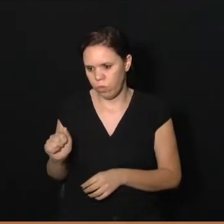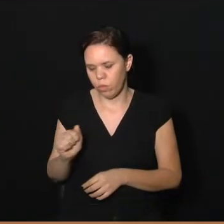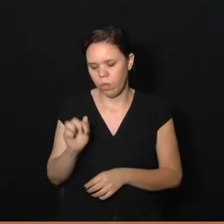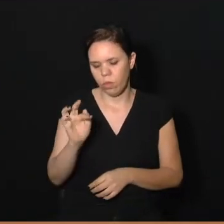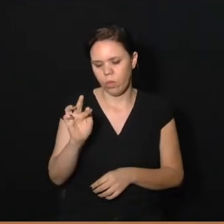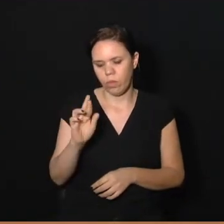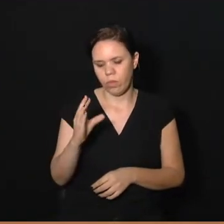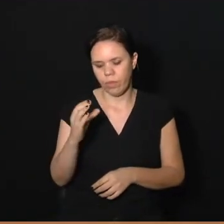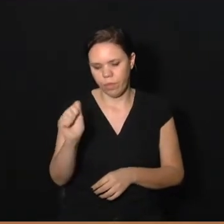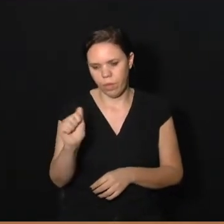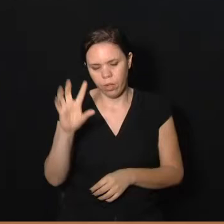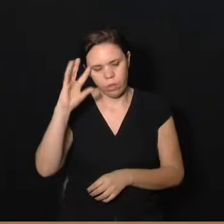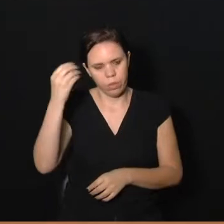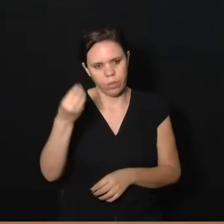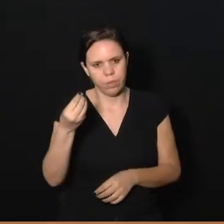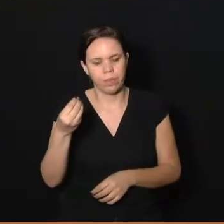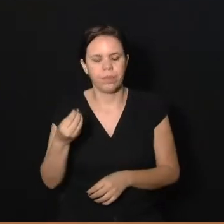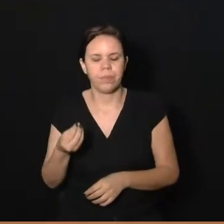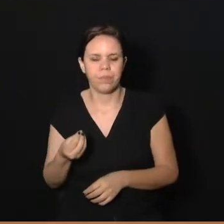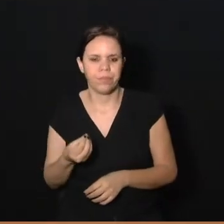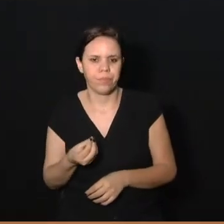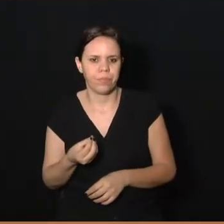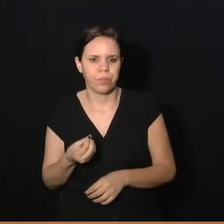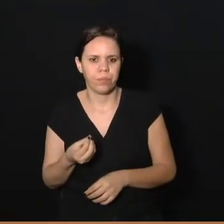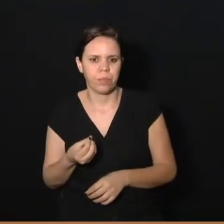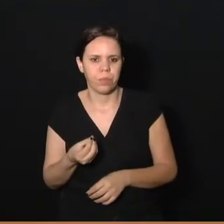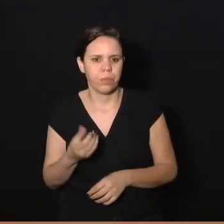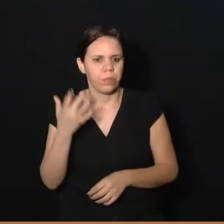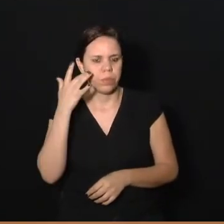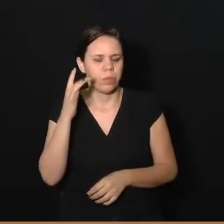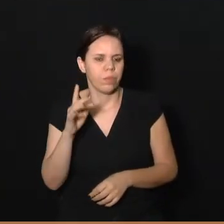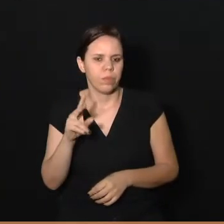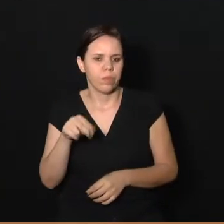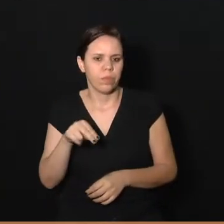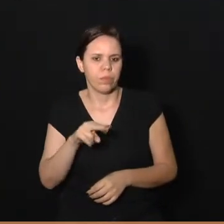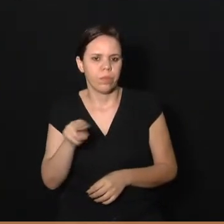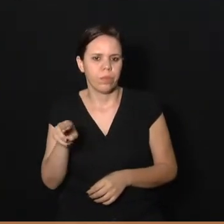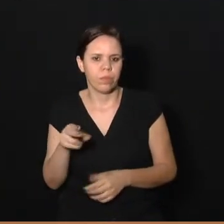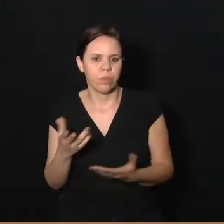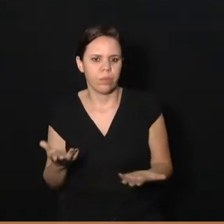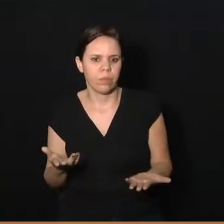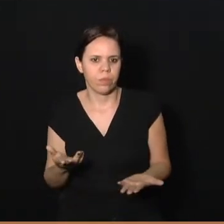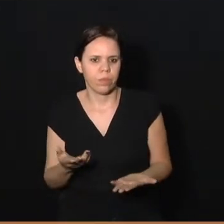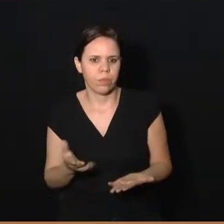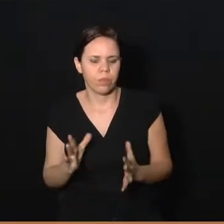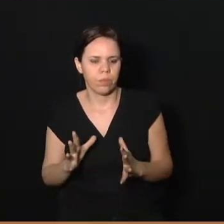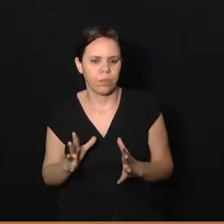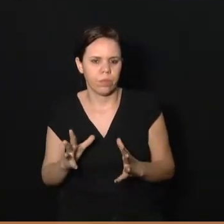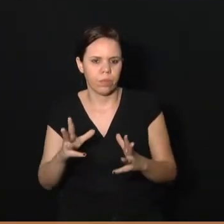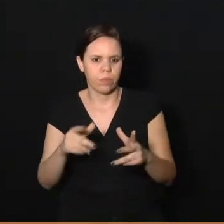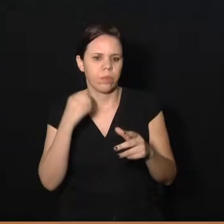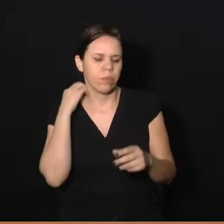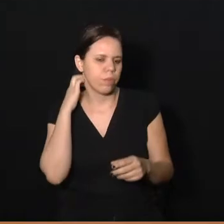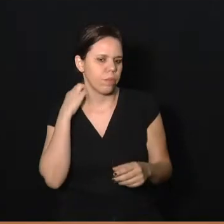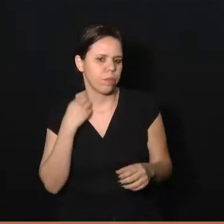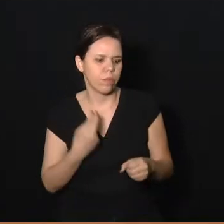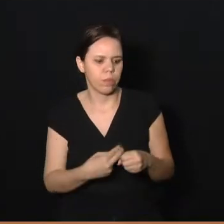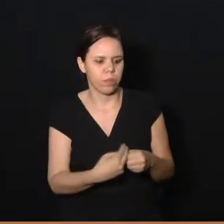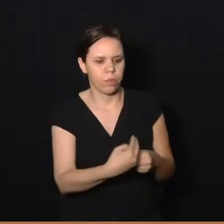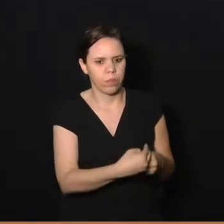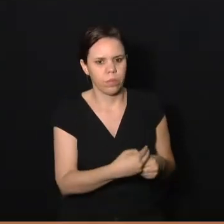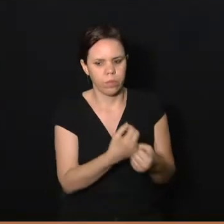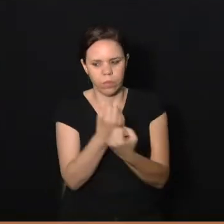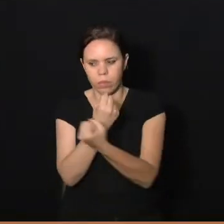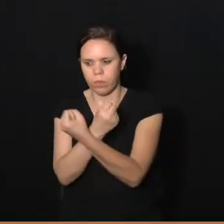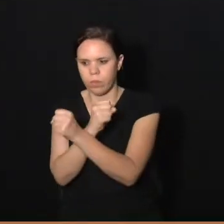que seria, eu não sei se é exatamente esse o nome, mas que seria todo aquele espaço entre a Unicamp e a